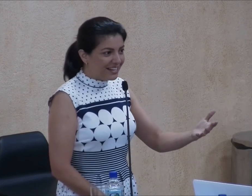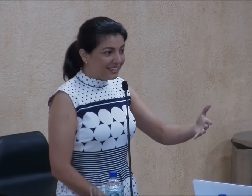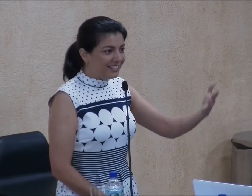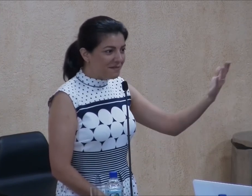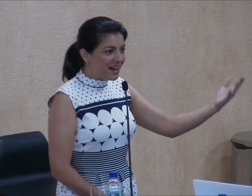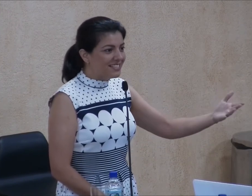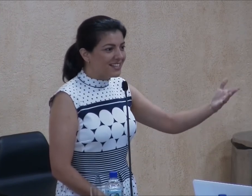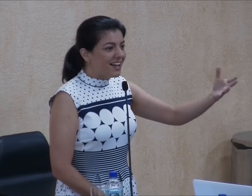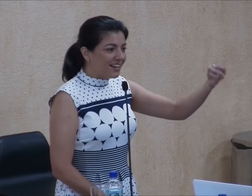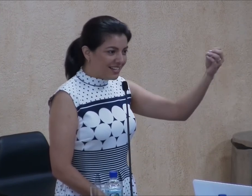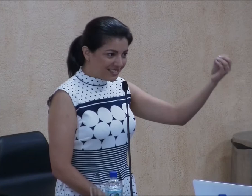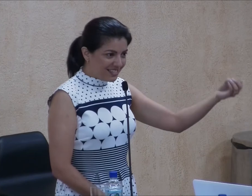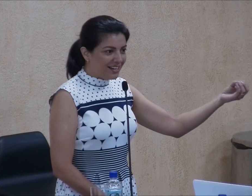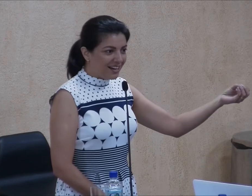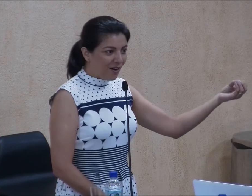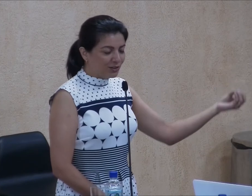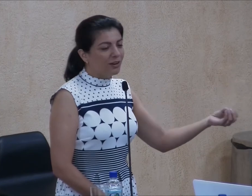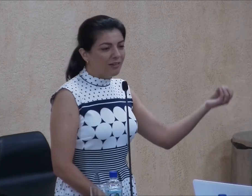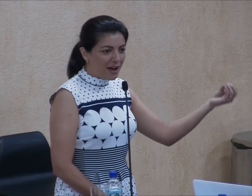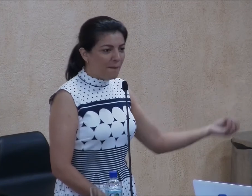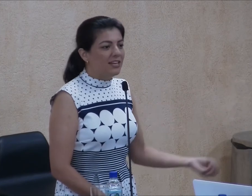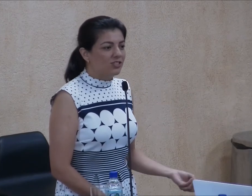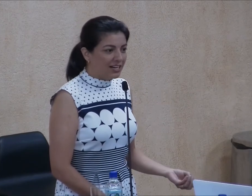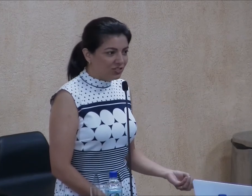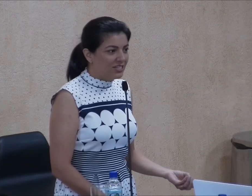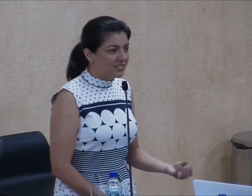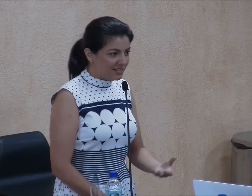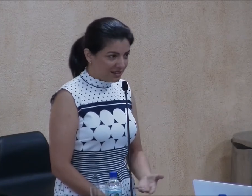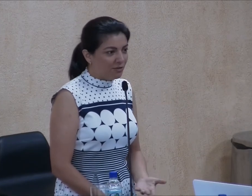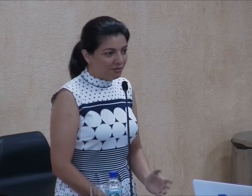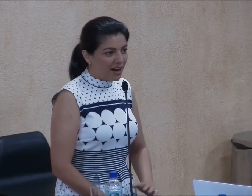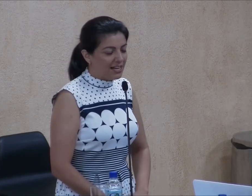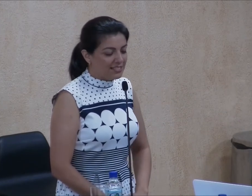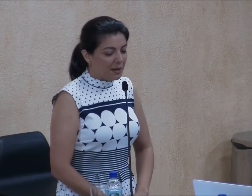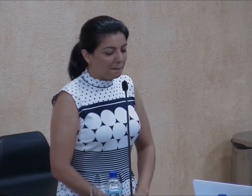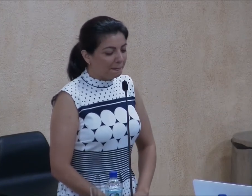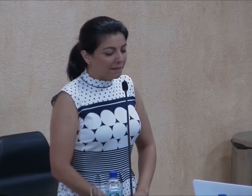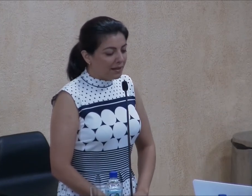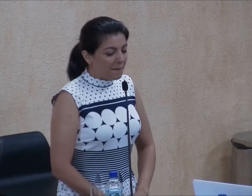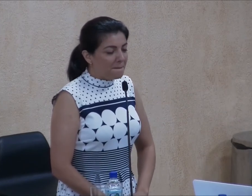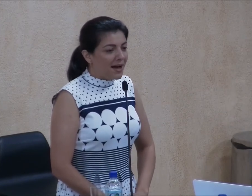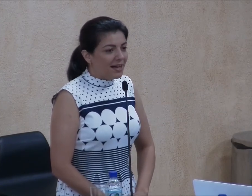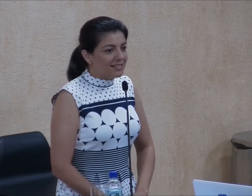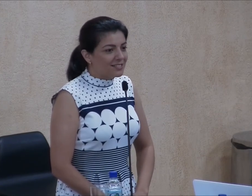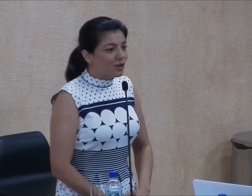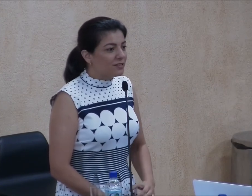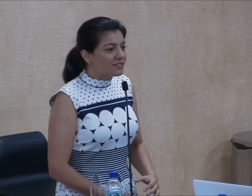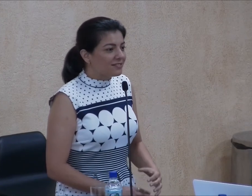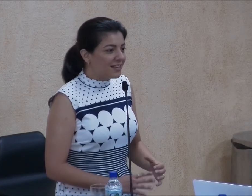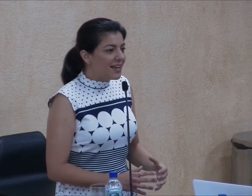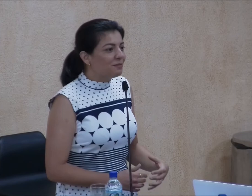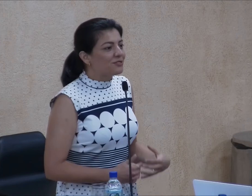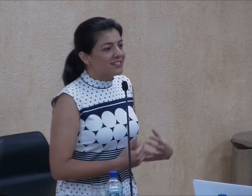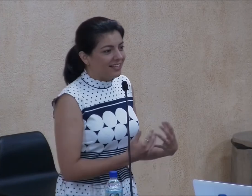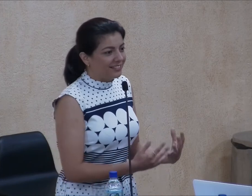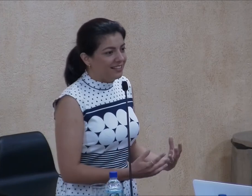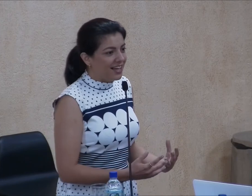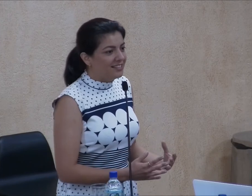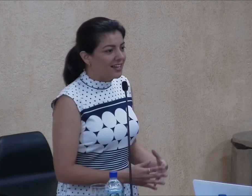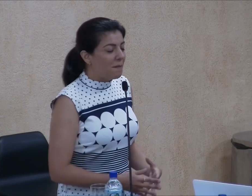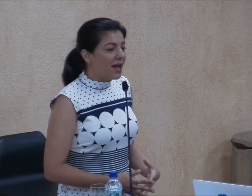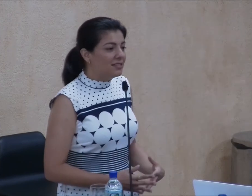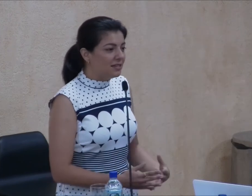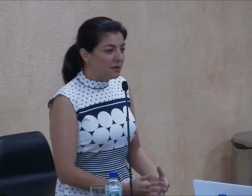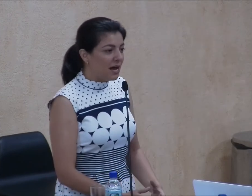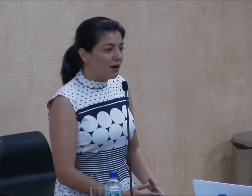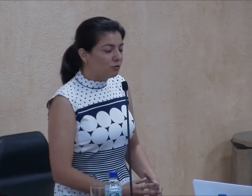os demais que se rotulam realmente artistas o fazem. Mas nós temos essa